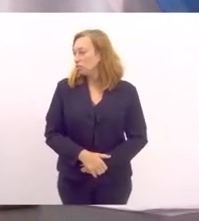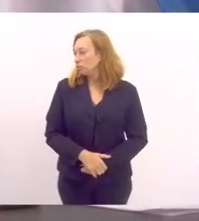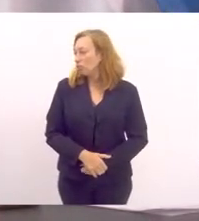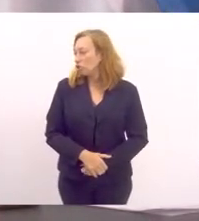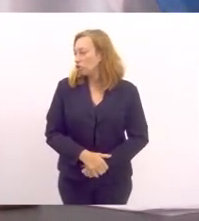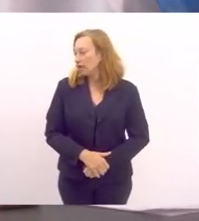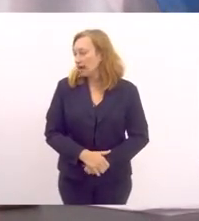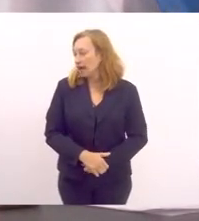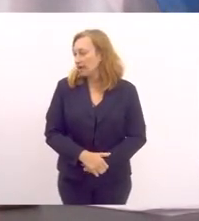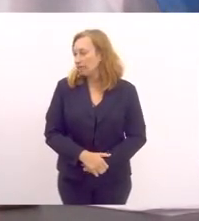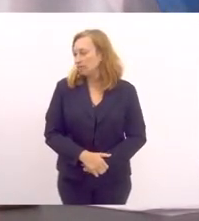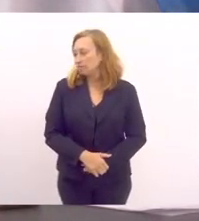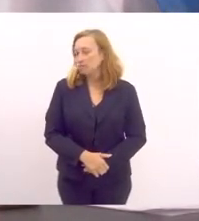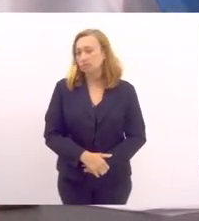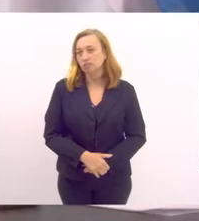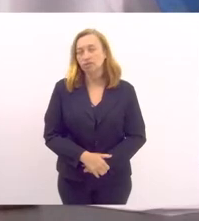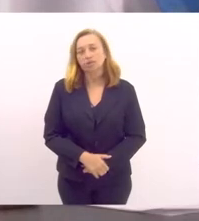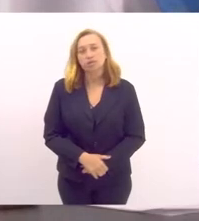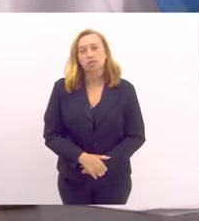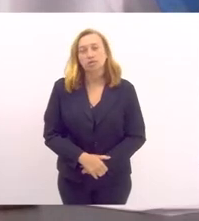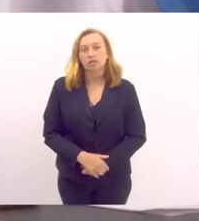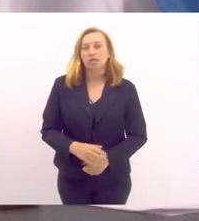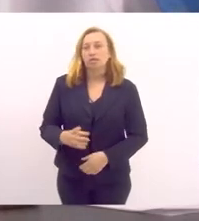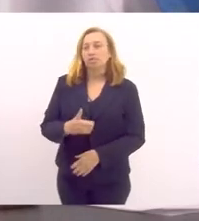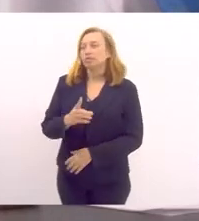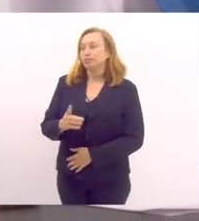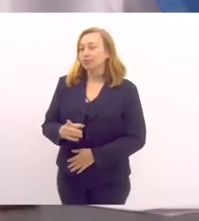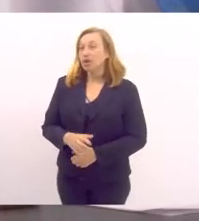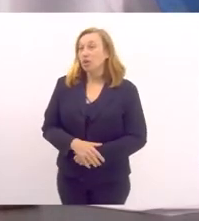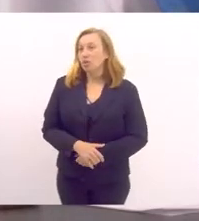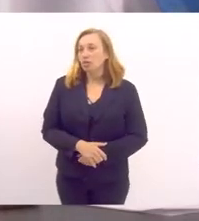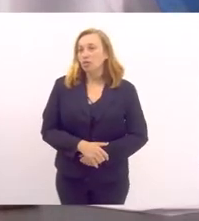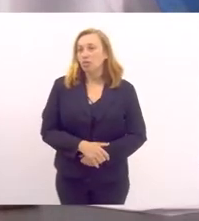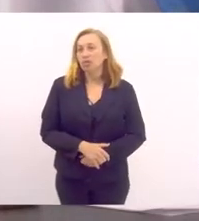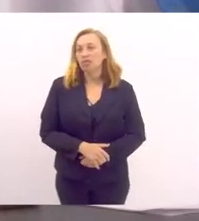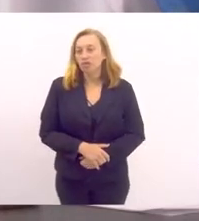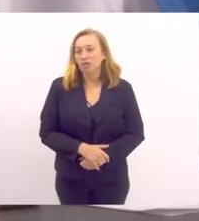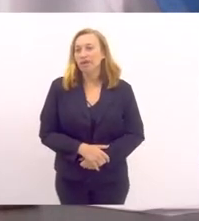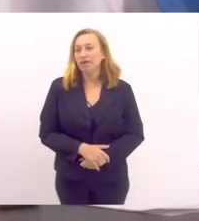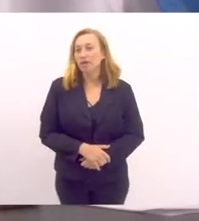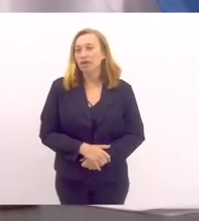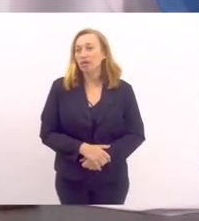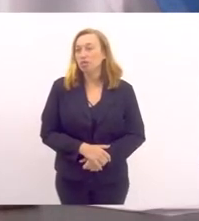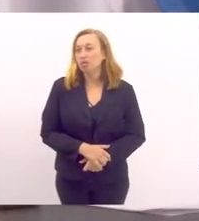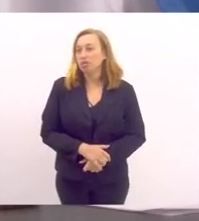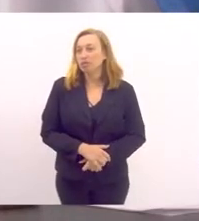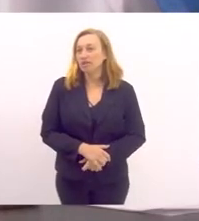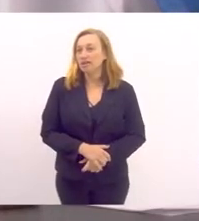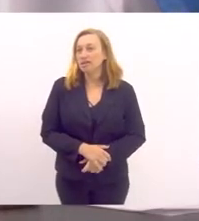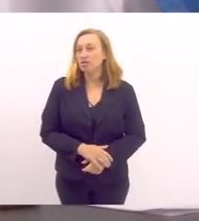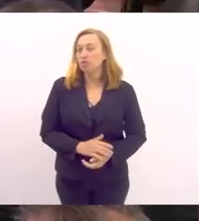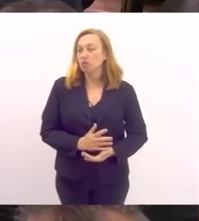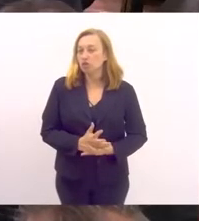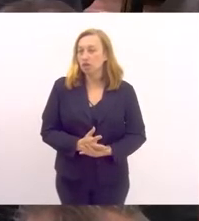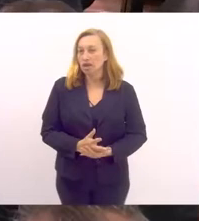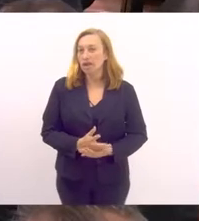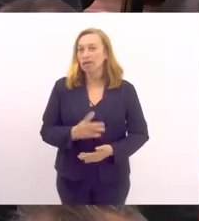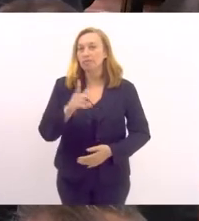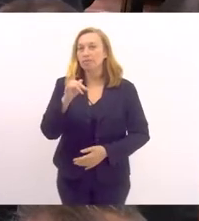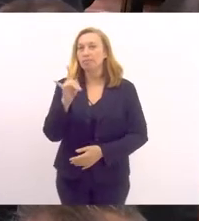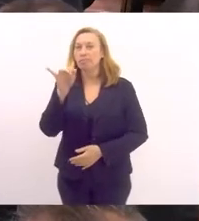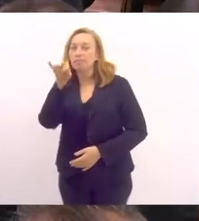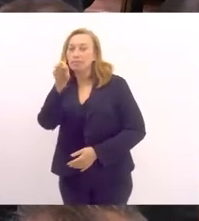O próximo orador escrito é o senhor Paulo Henrique. Senhor advogado Paulo Henrique.